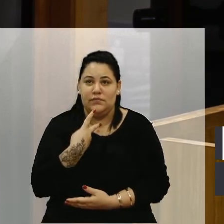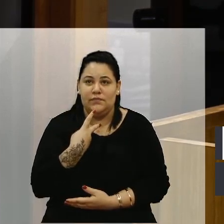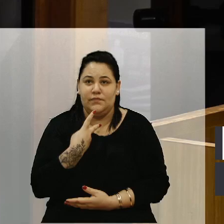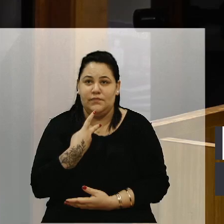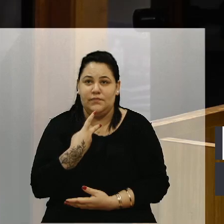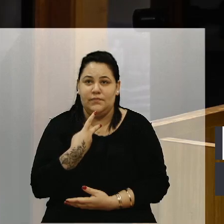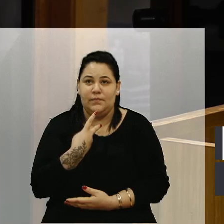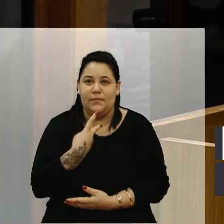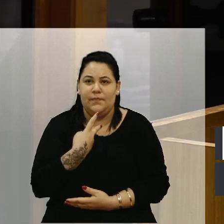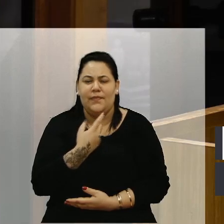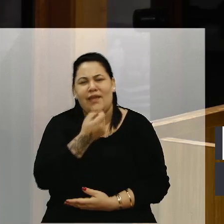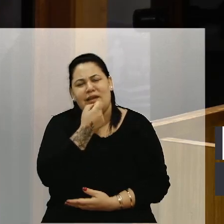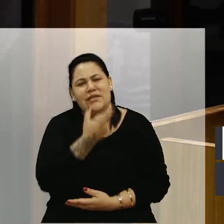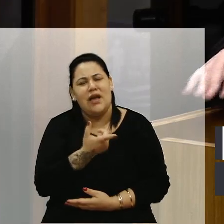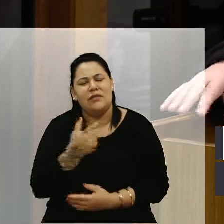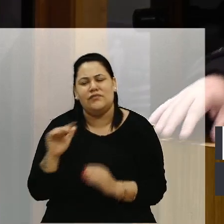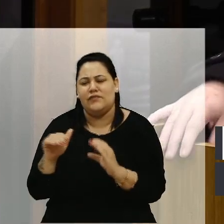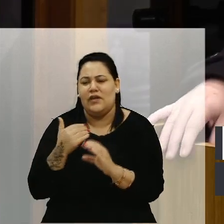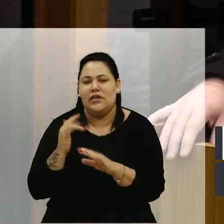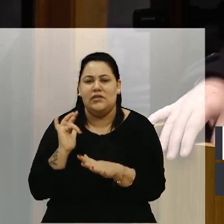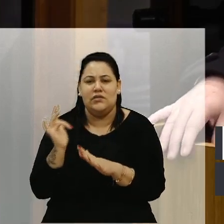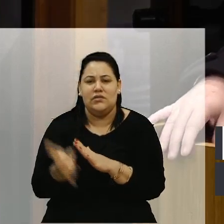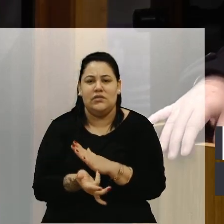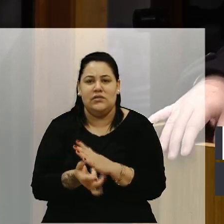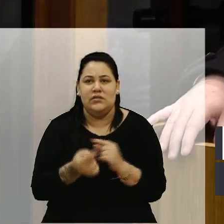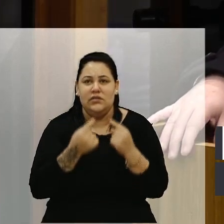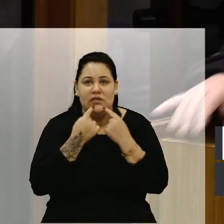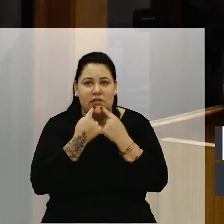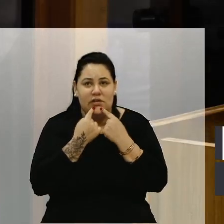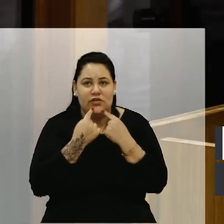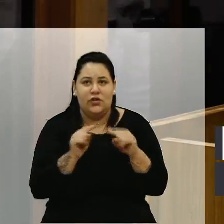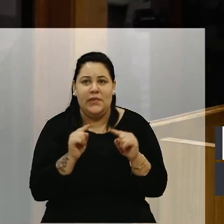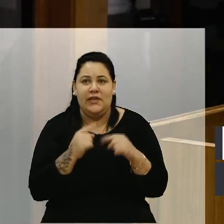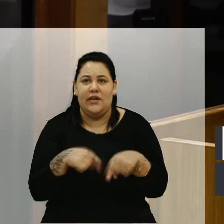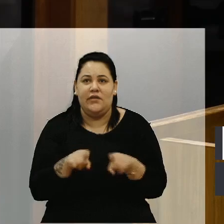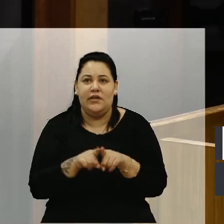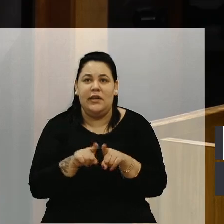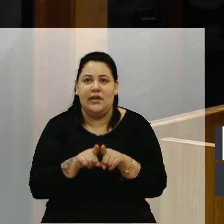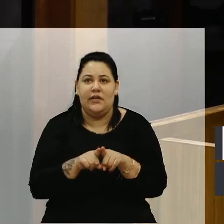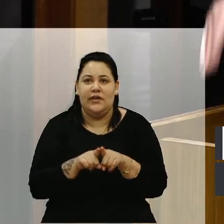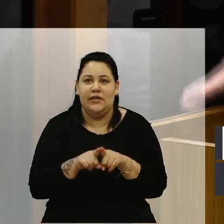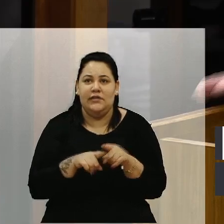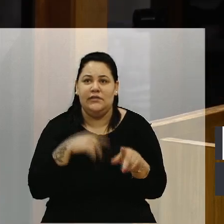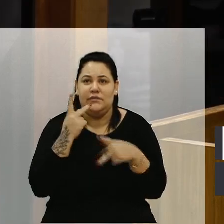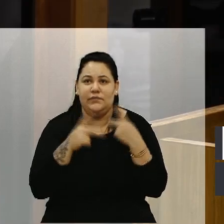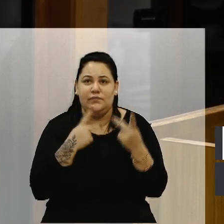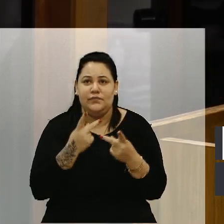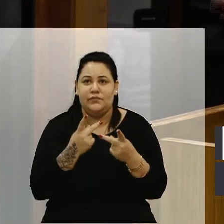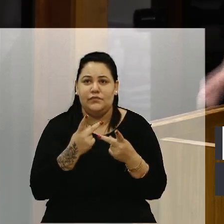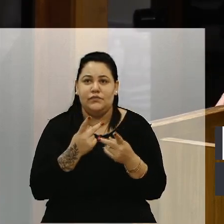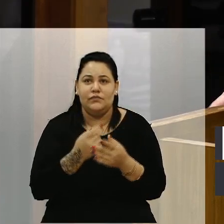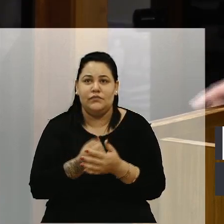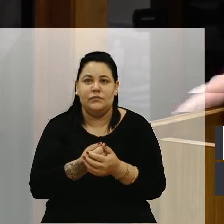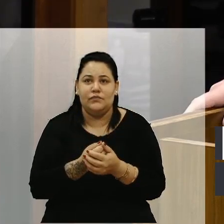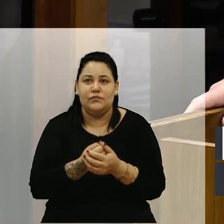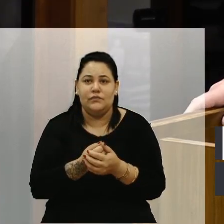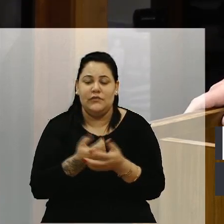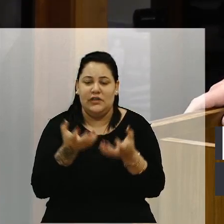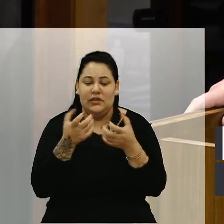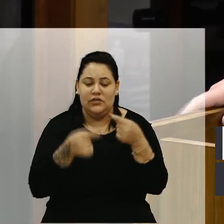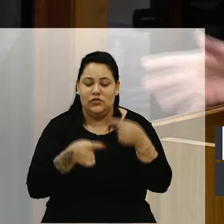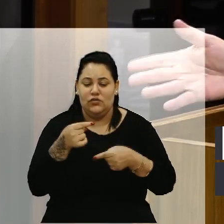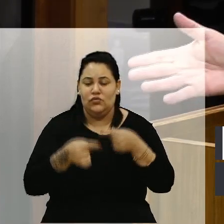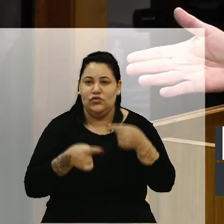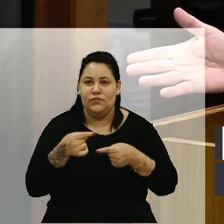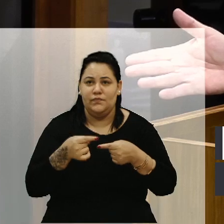em redes sociais, em coisas críticas a respeito disso, dizendo, só o que falta isso, que piada isso aí agora, vocês querem debater isso.